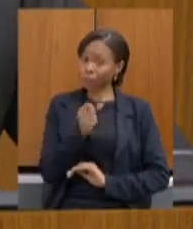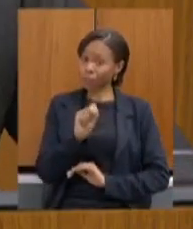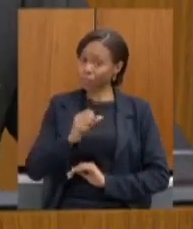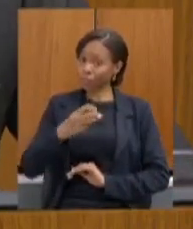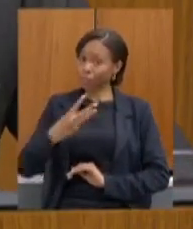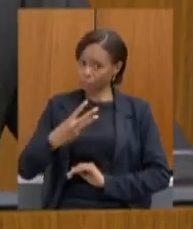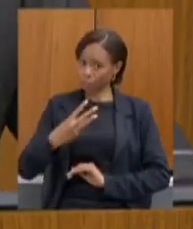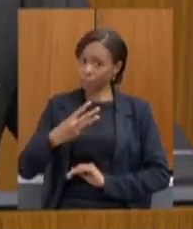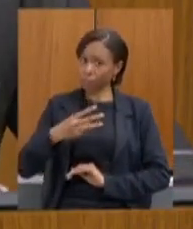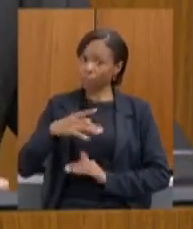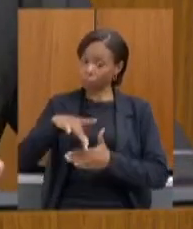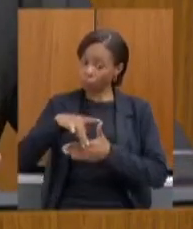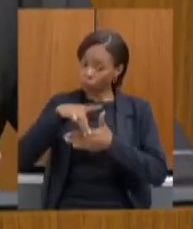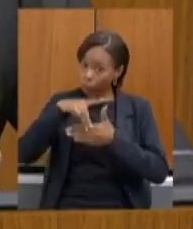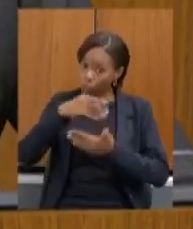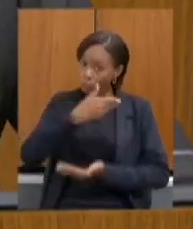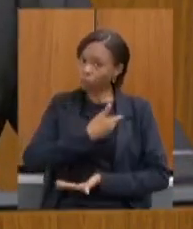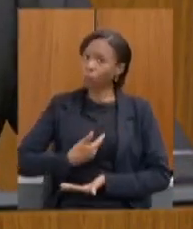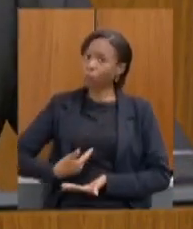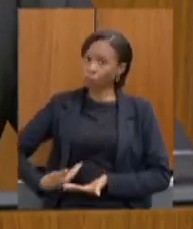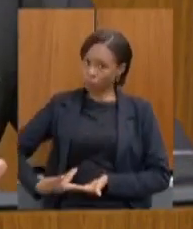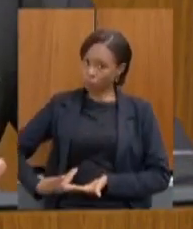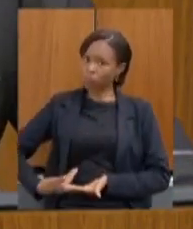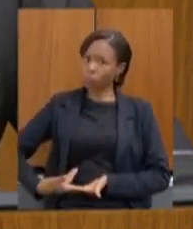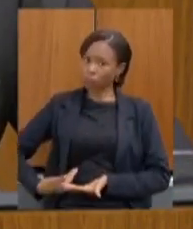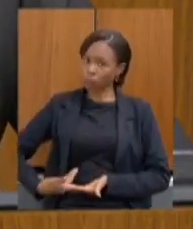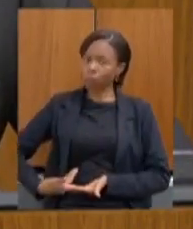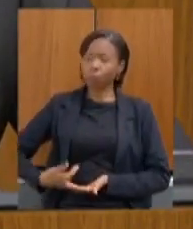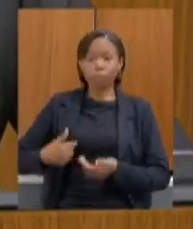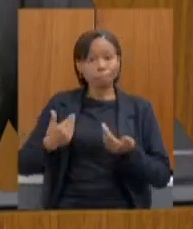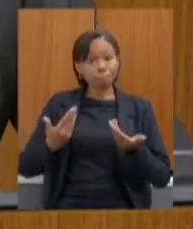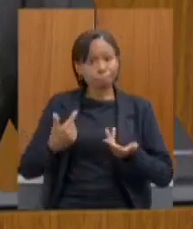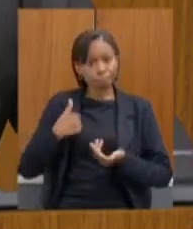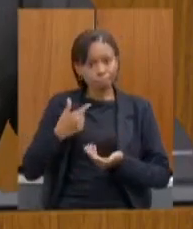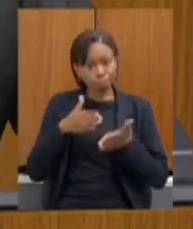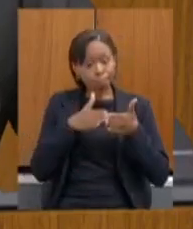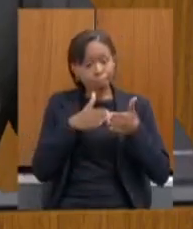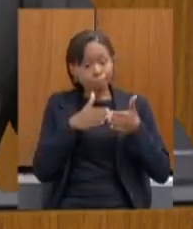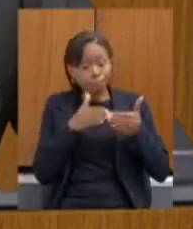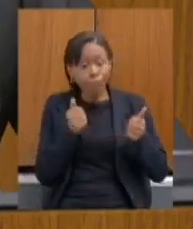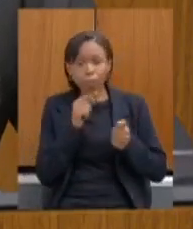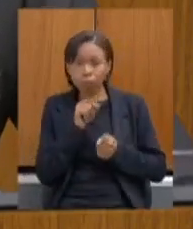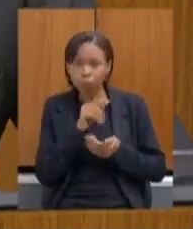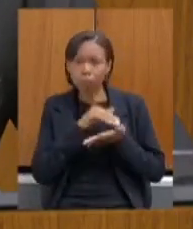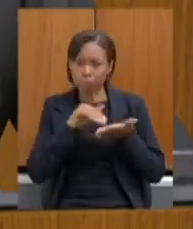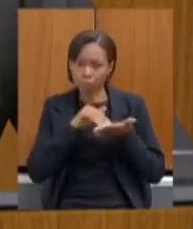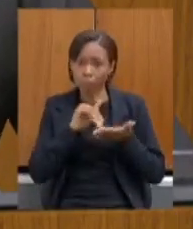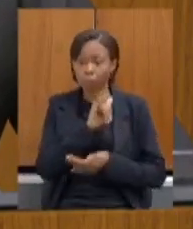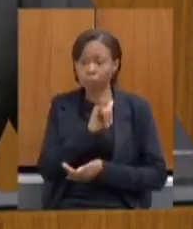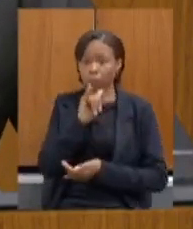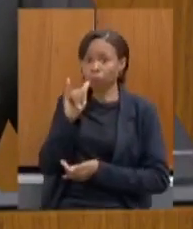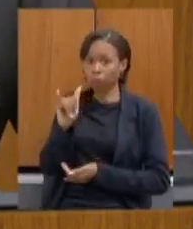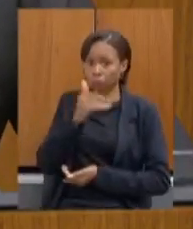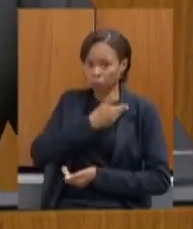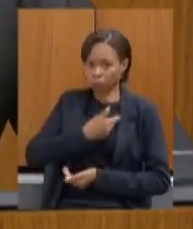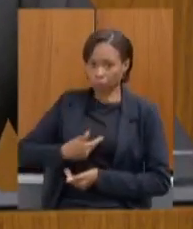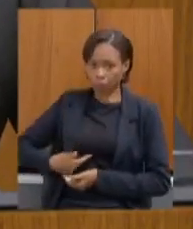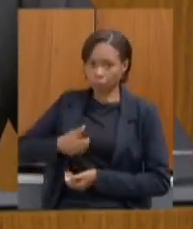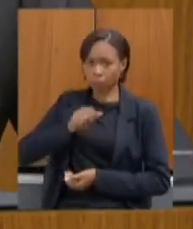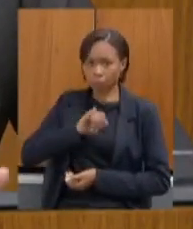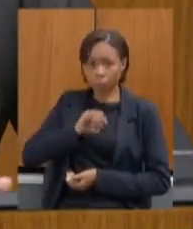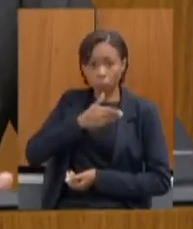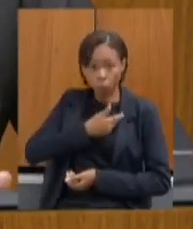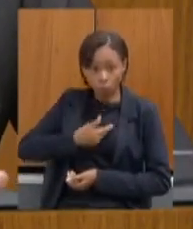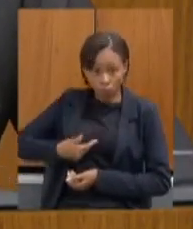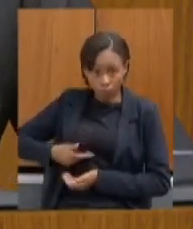Aqui é o lei de governo. Então, faço um apelo ao secretário para levar o apelo ao governador. Se o governo realmente tem como